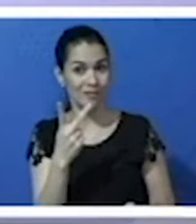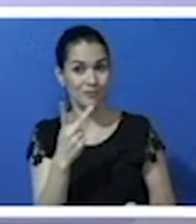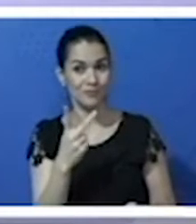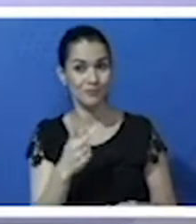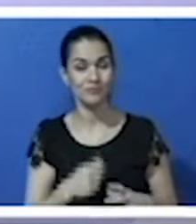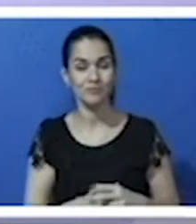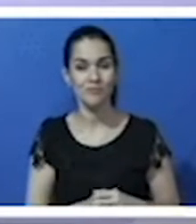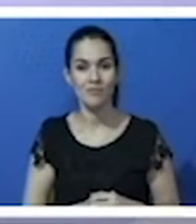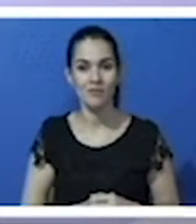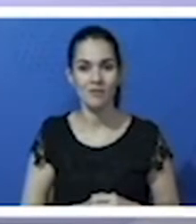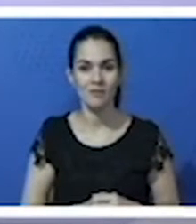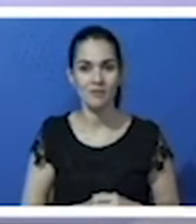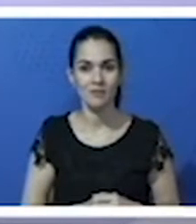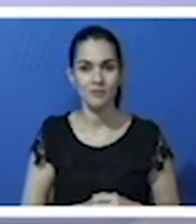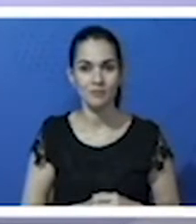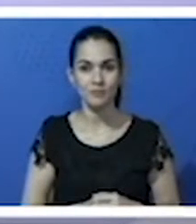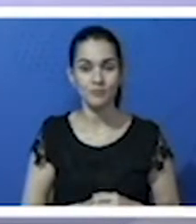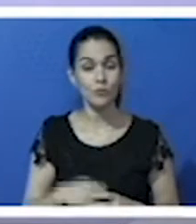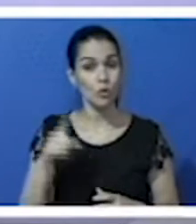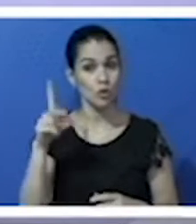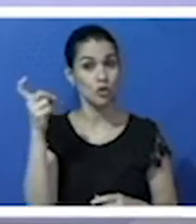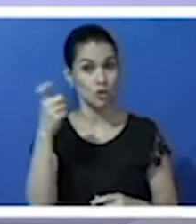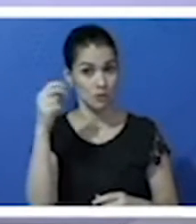x ao quadrado aqui, eu coloquei o y.